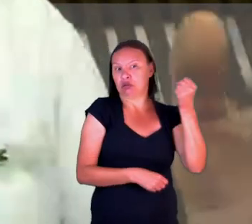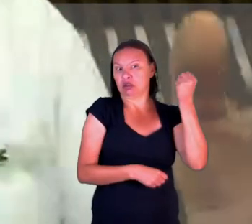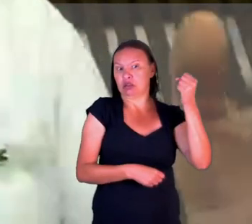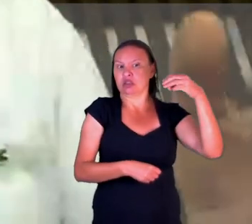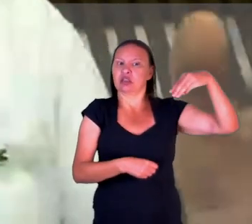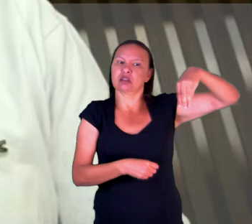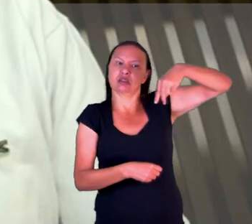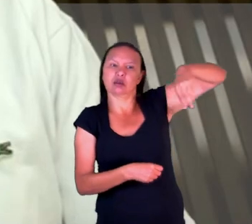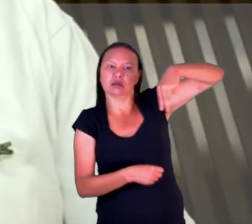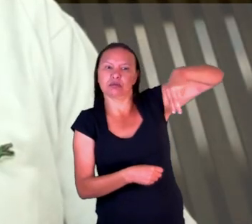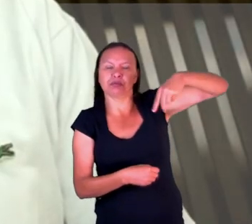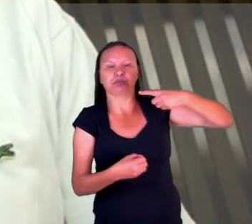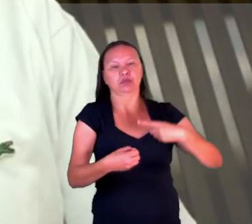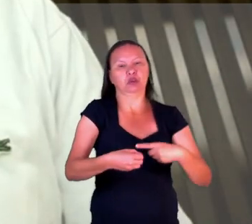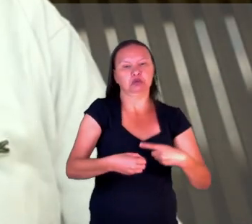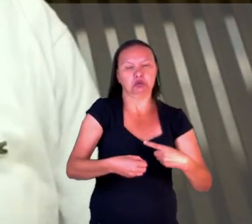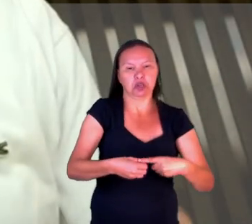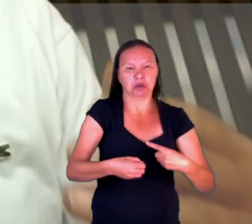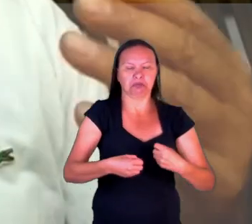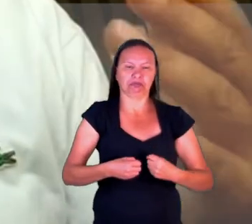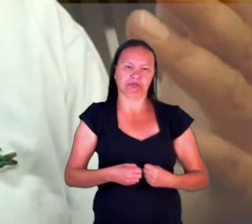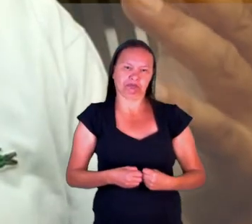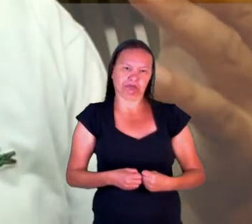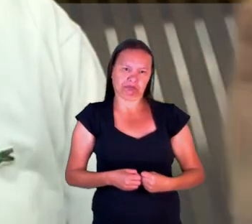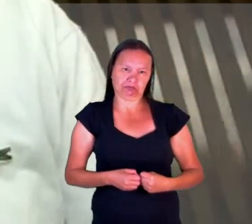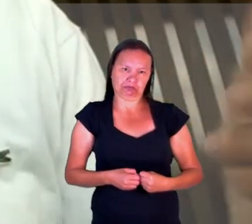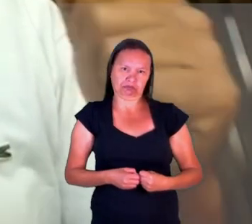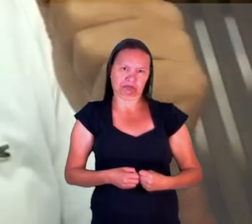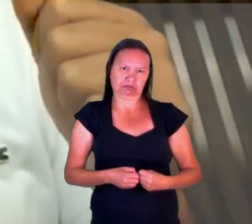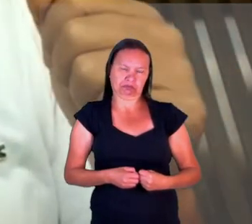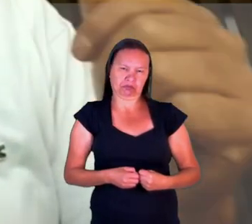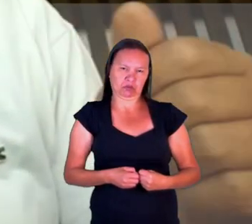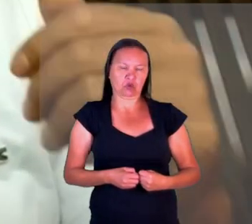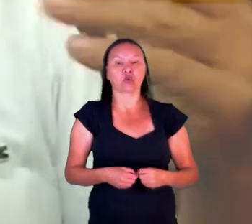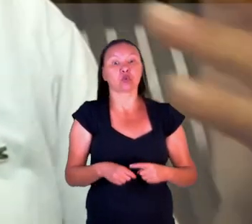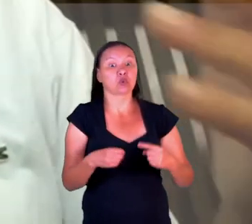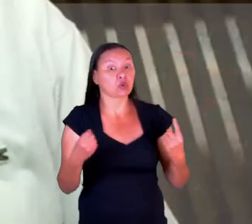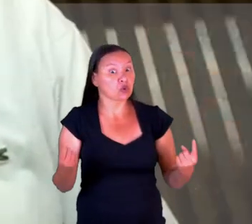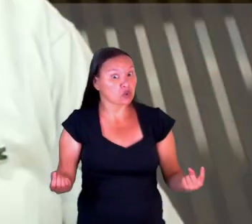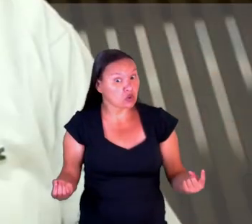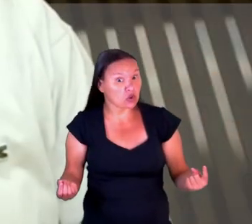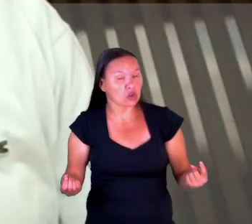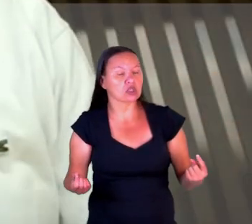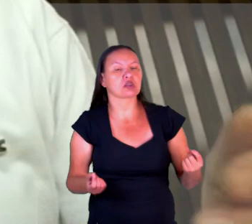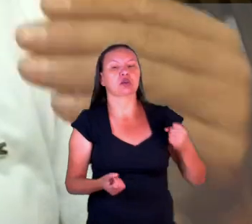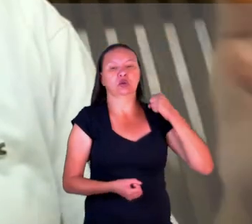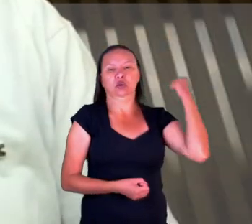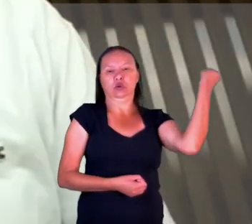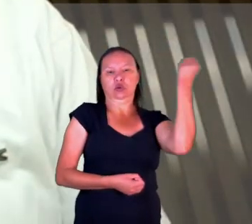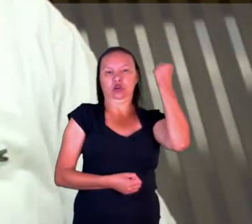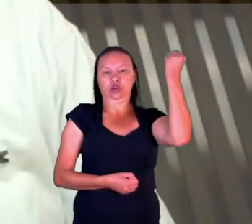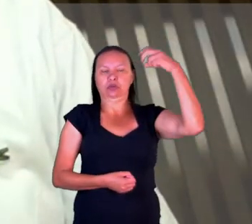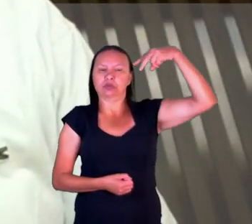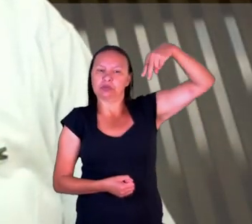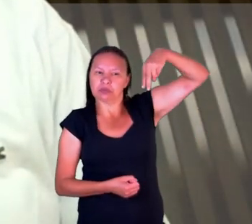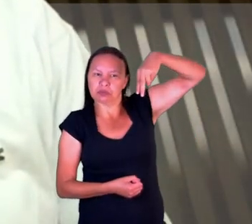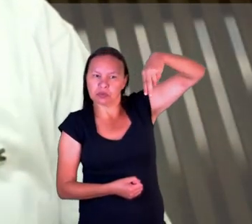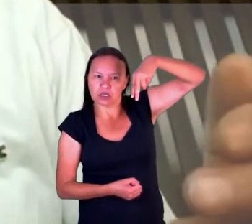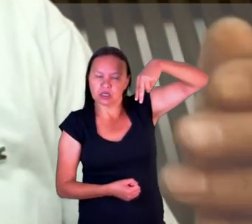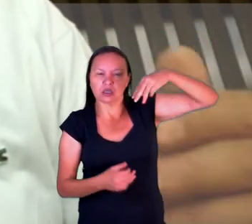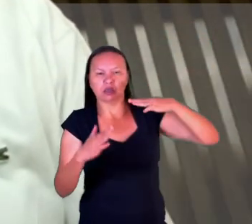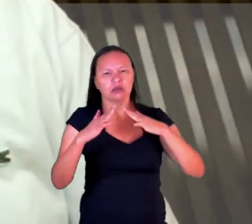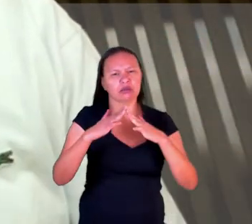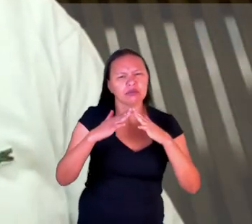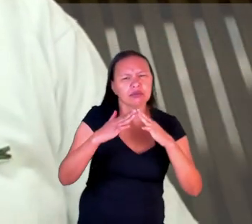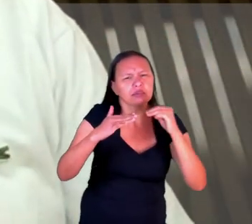lugar eh eh eh eh e os bolsões de pobreza por exemplo Como é o norte de Minas mesmo as pessoas dentro de uma casa às vezes na